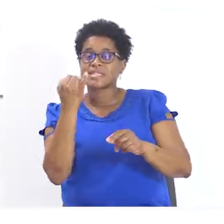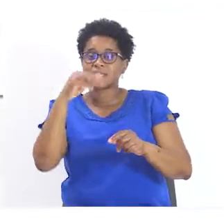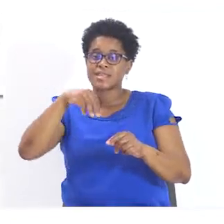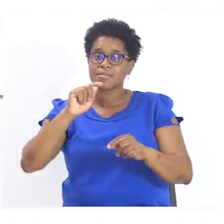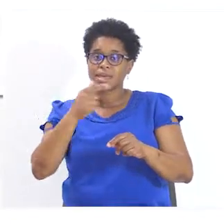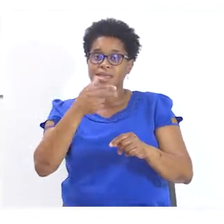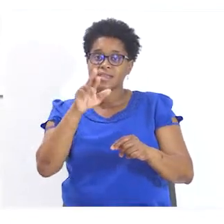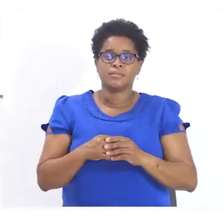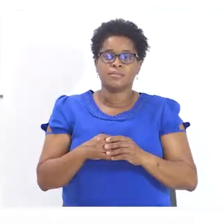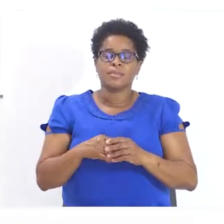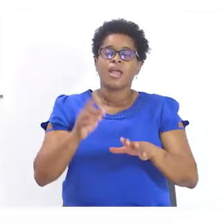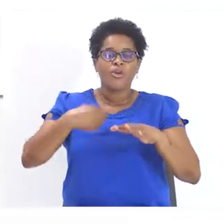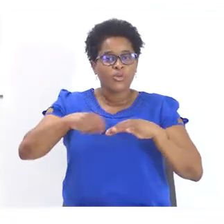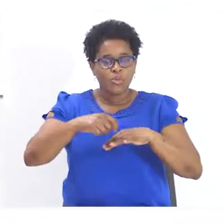simétricos.